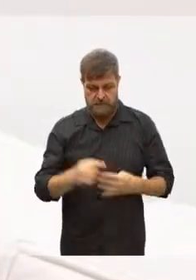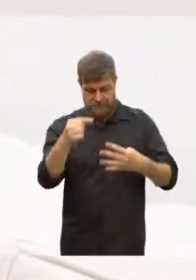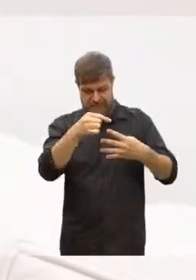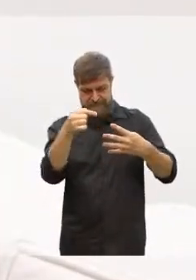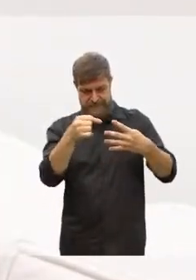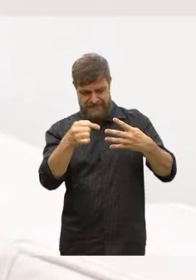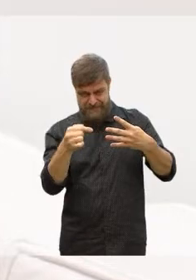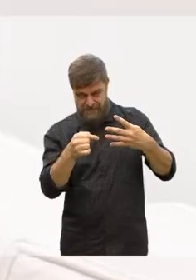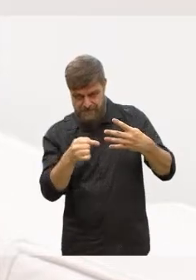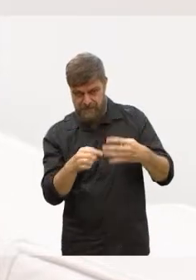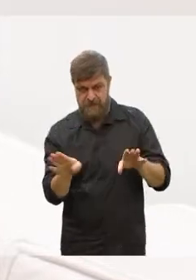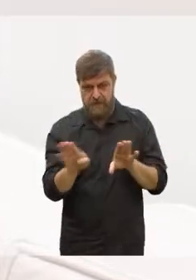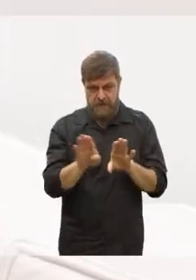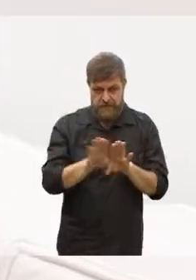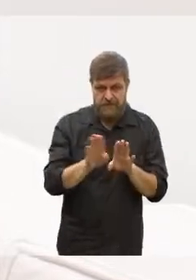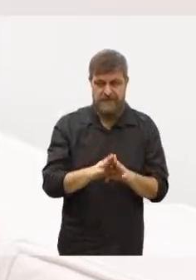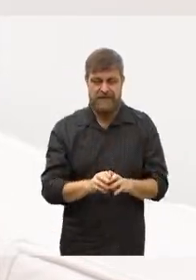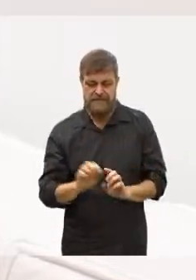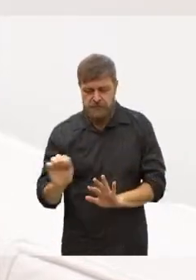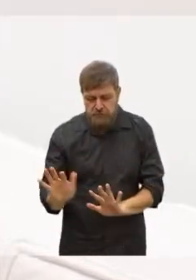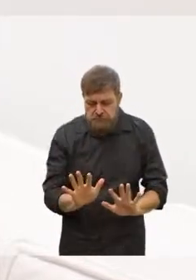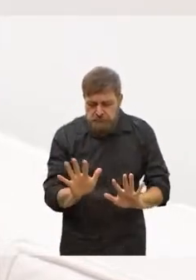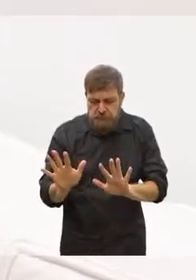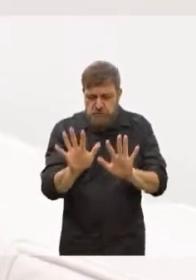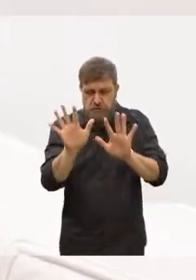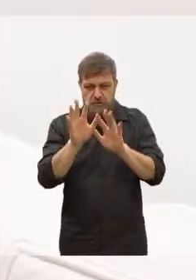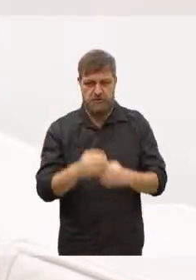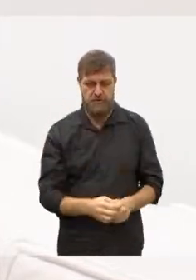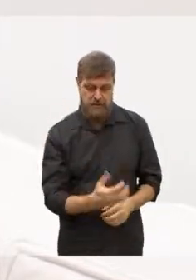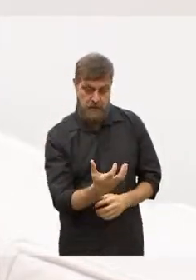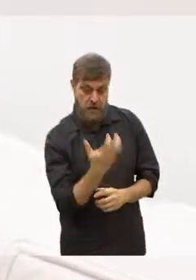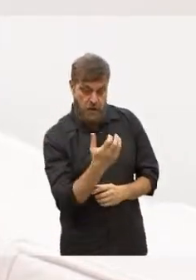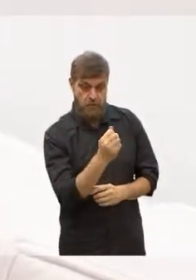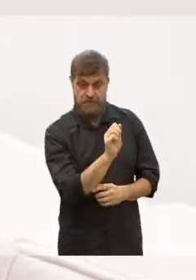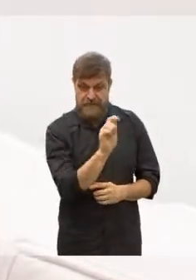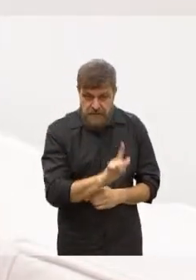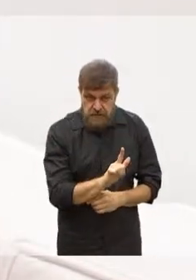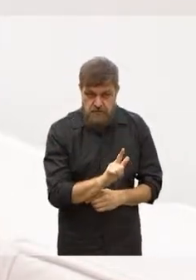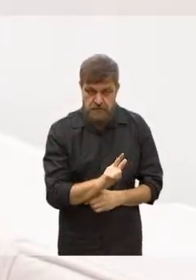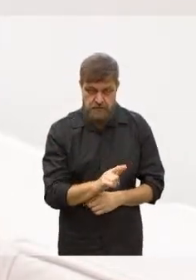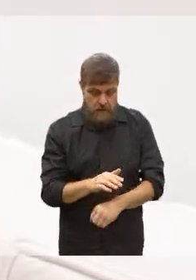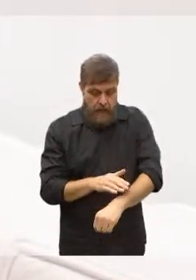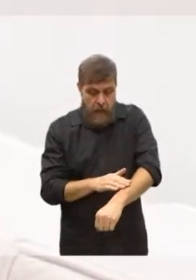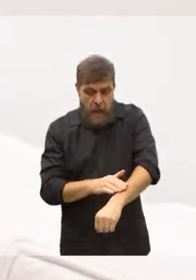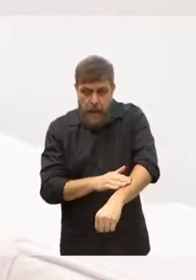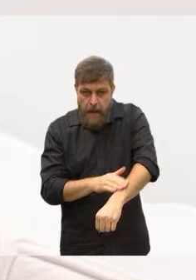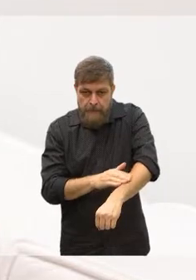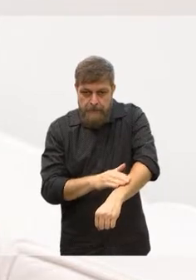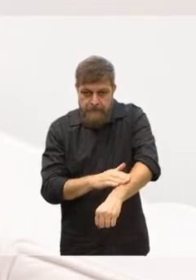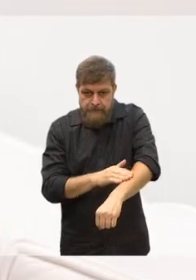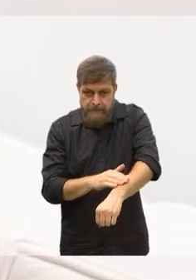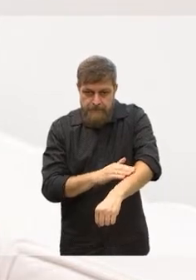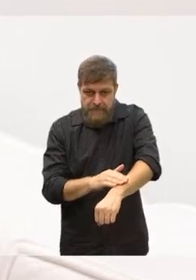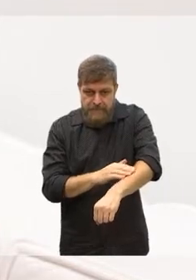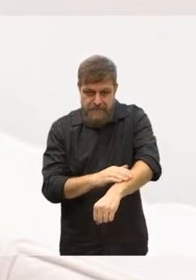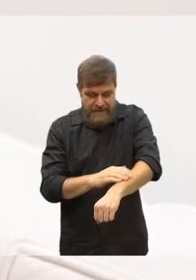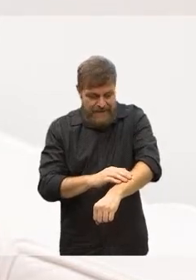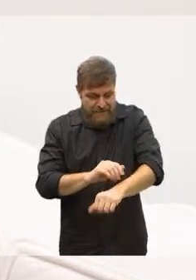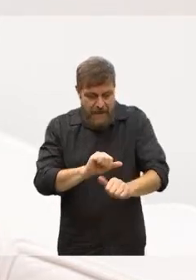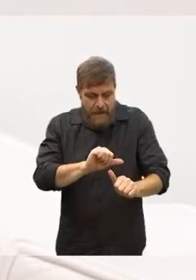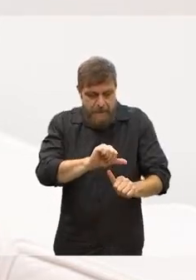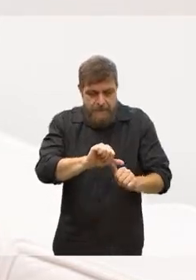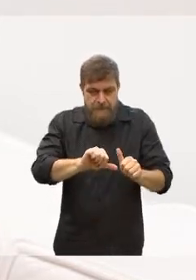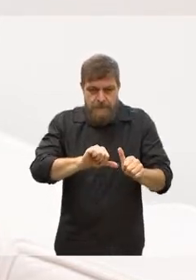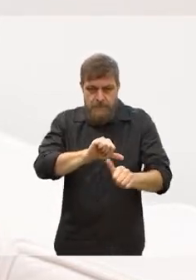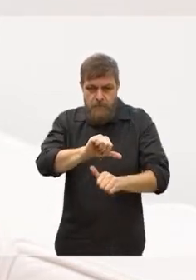fatores, tipo partícula de poluição, a luz azul, eles vão mudar a flora da nossa